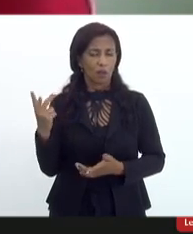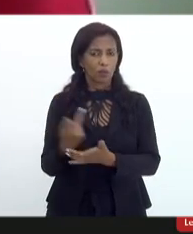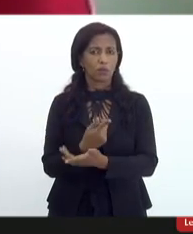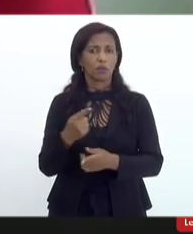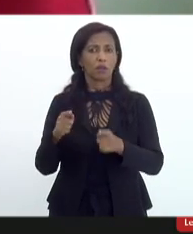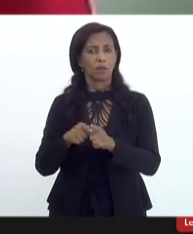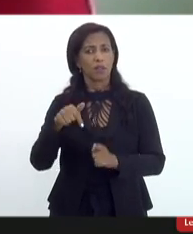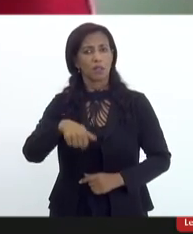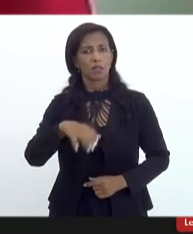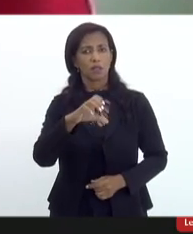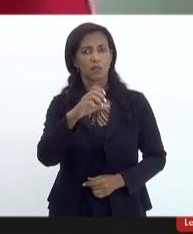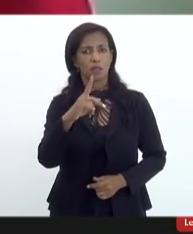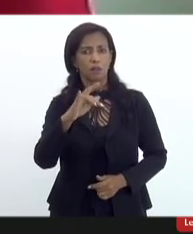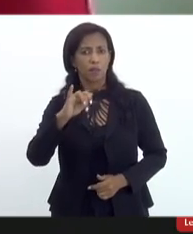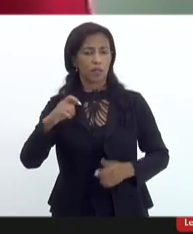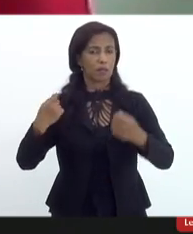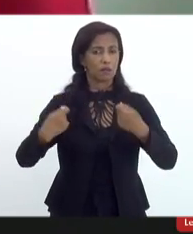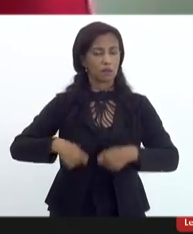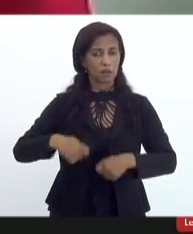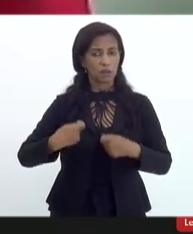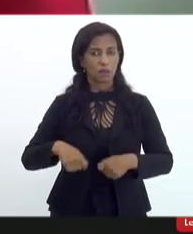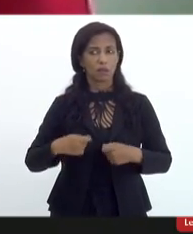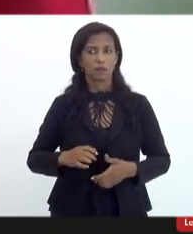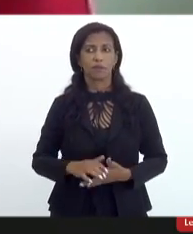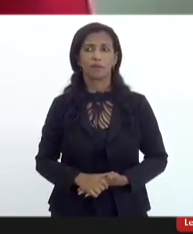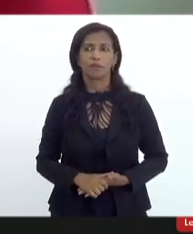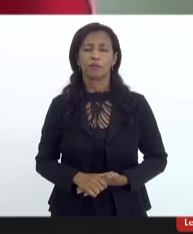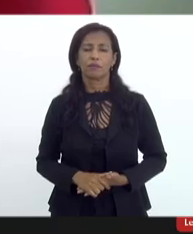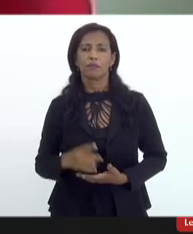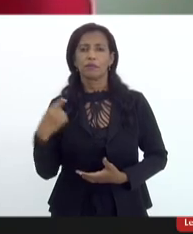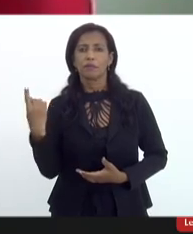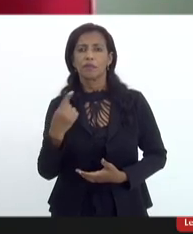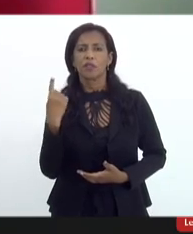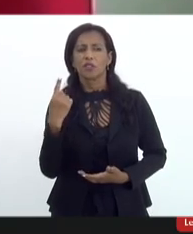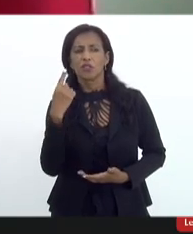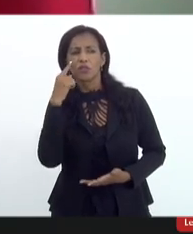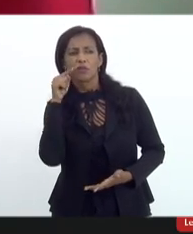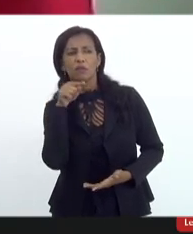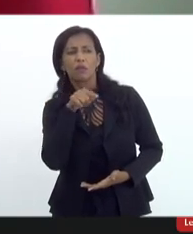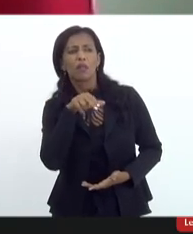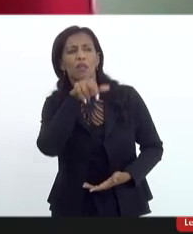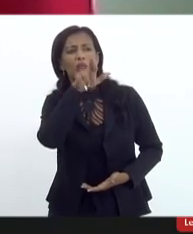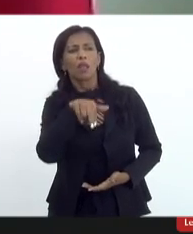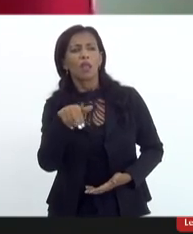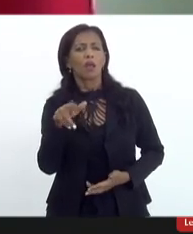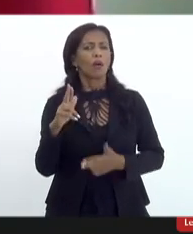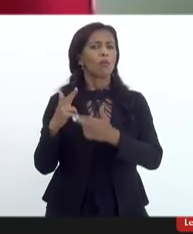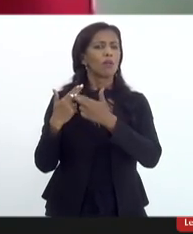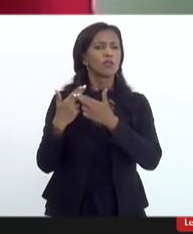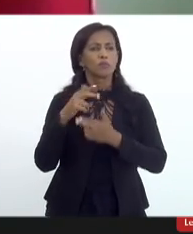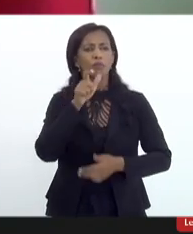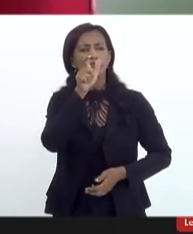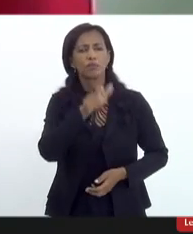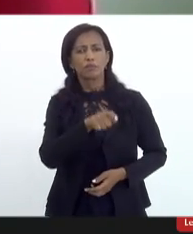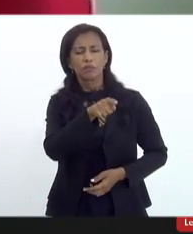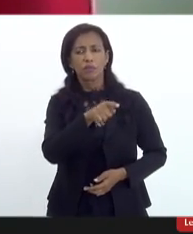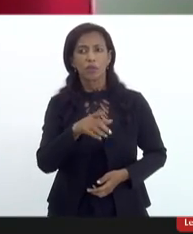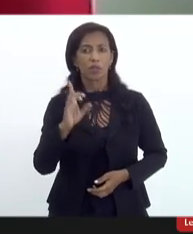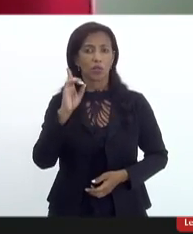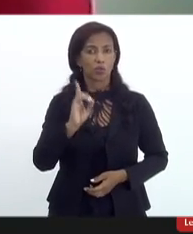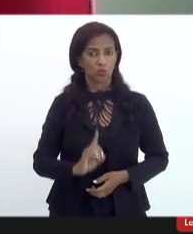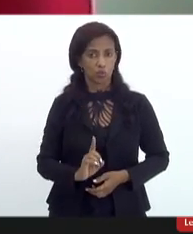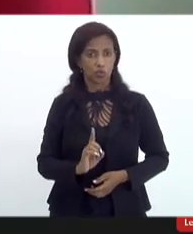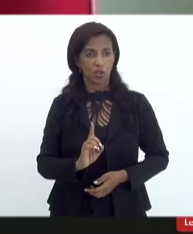dessa CPI a necessidade, né, da gente identificar os responsáveis, né? Então, o direito